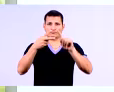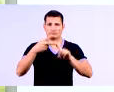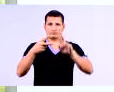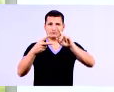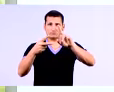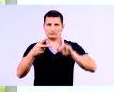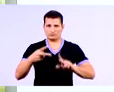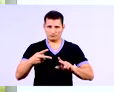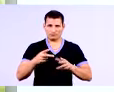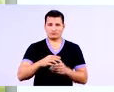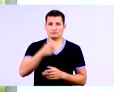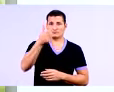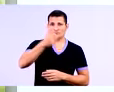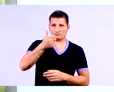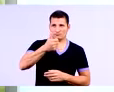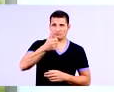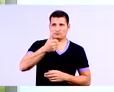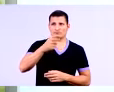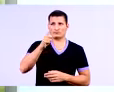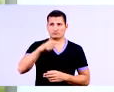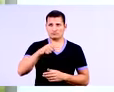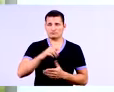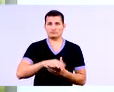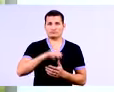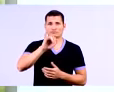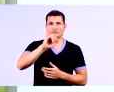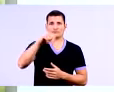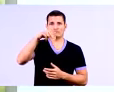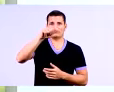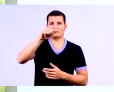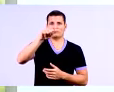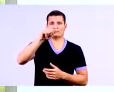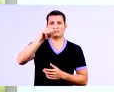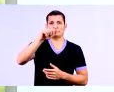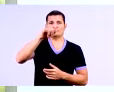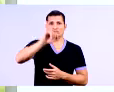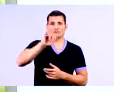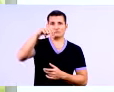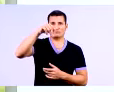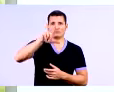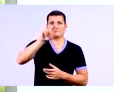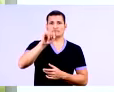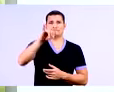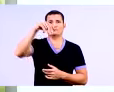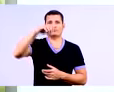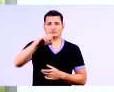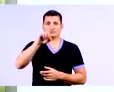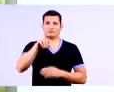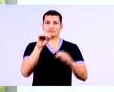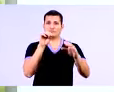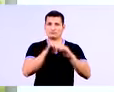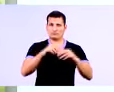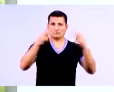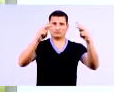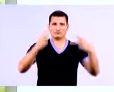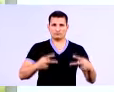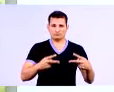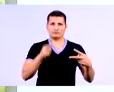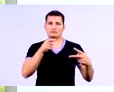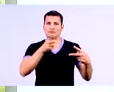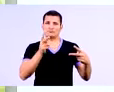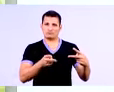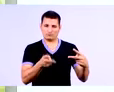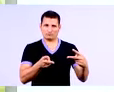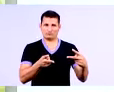declaração. O primeiro modelo é o modelo inline, que é aquele que nós escrevemos o código dentro da página, dentro do